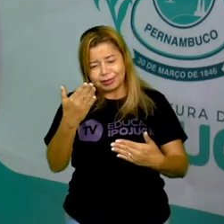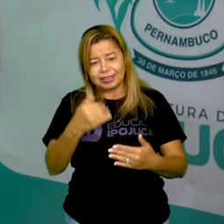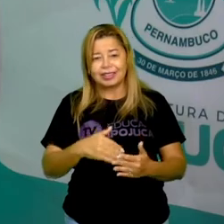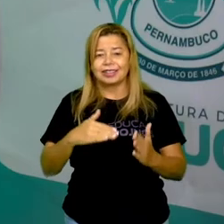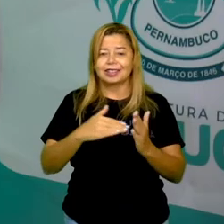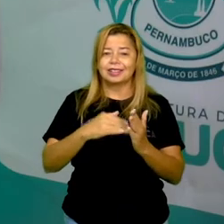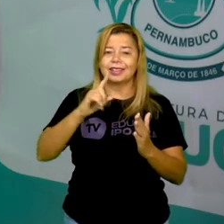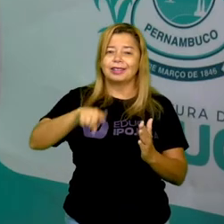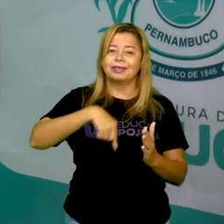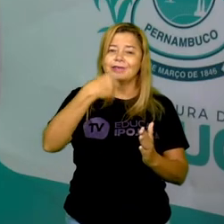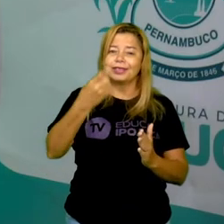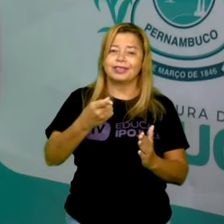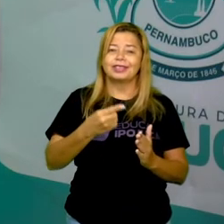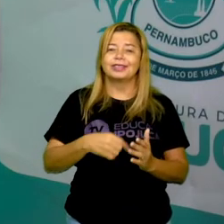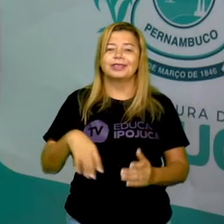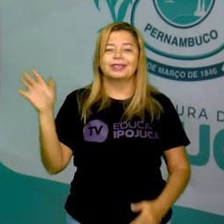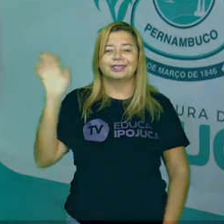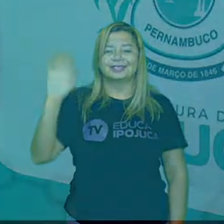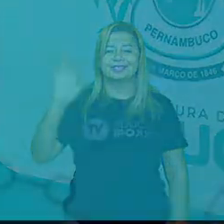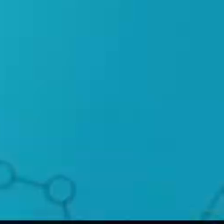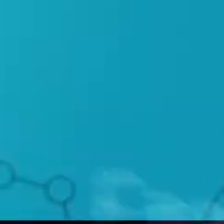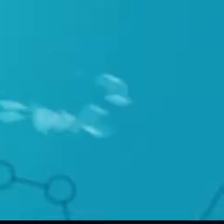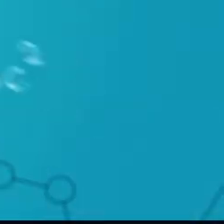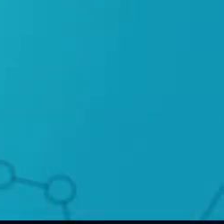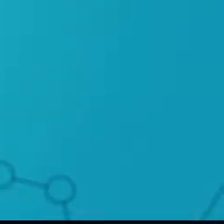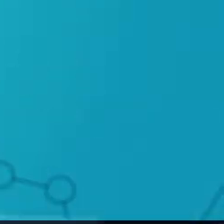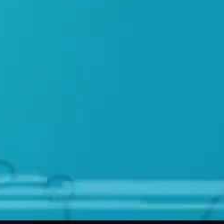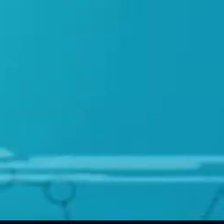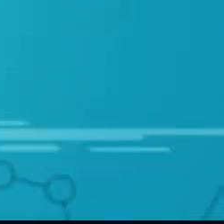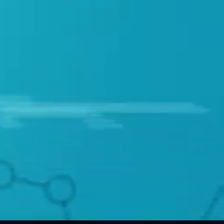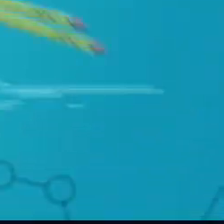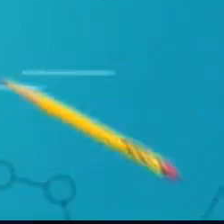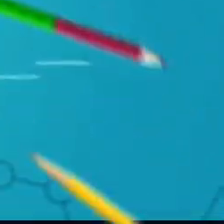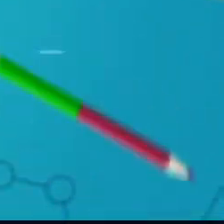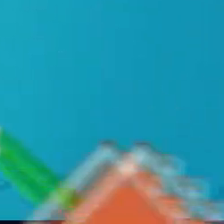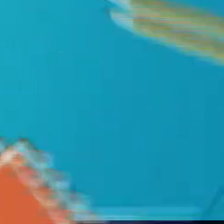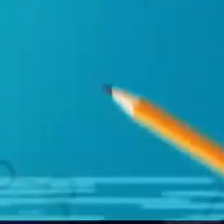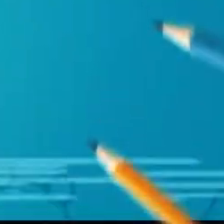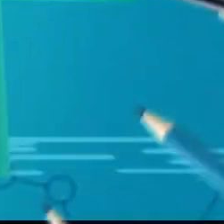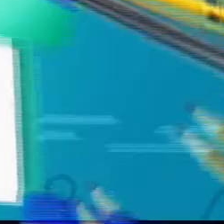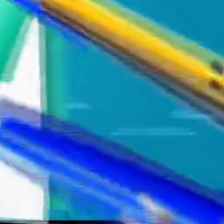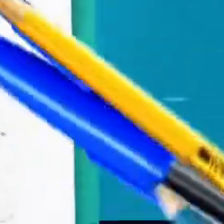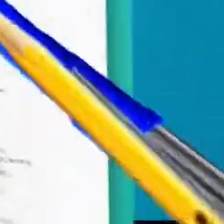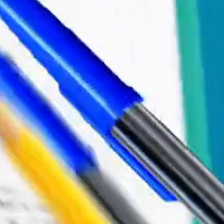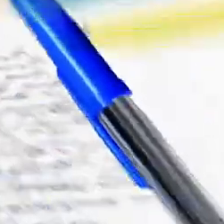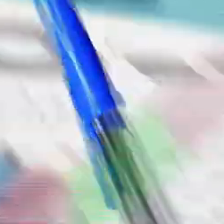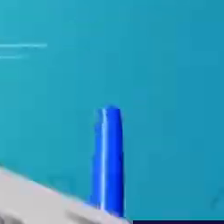até a próxima.